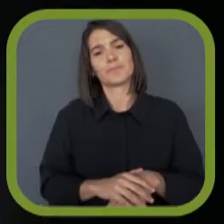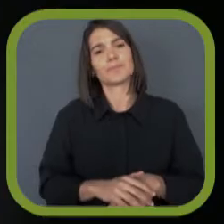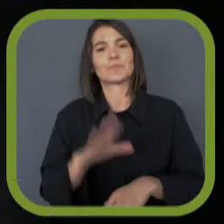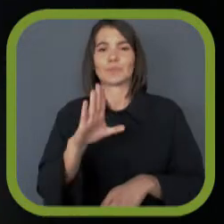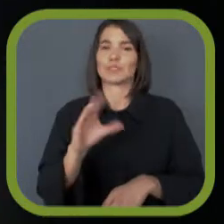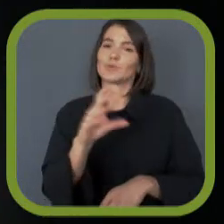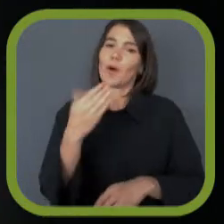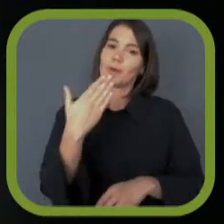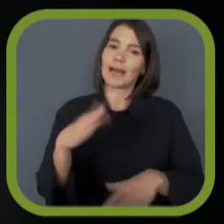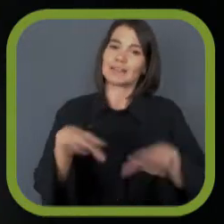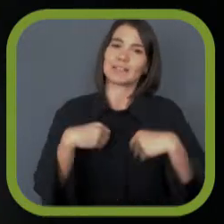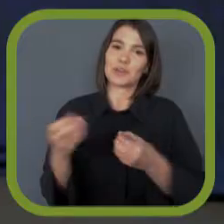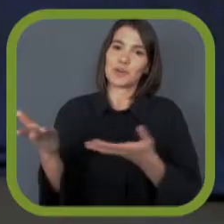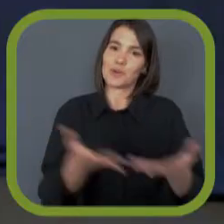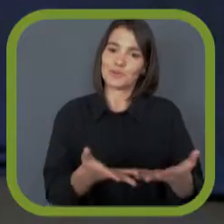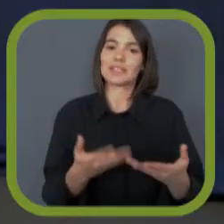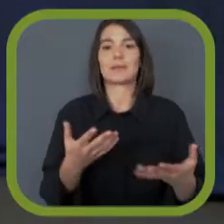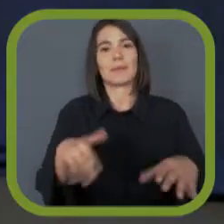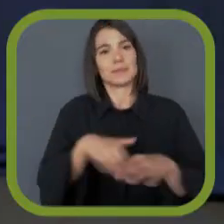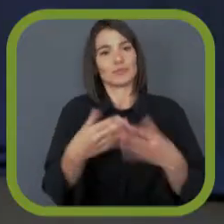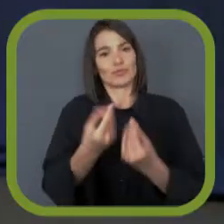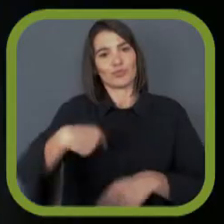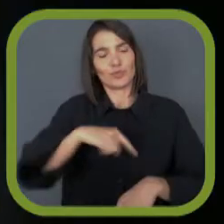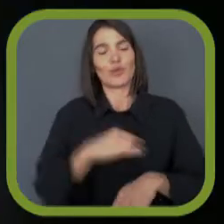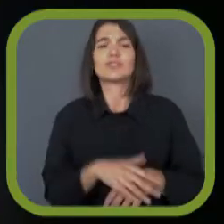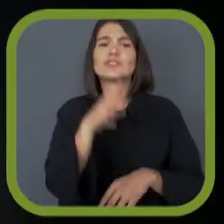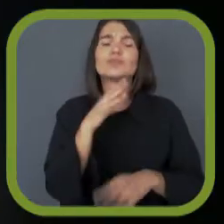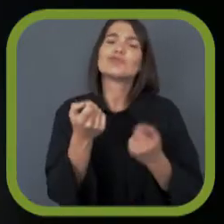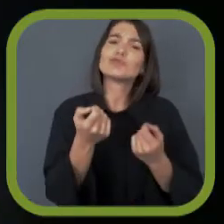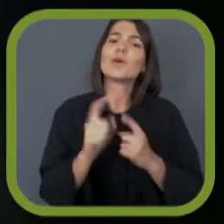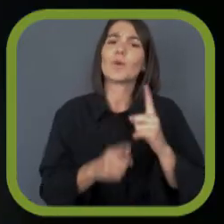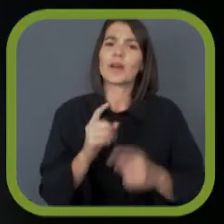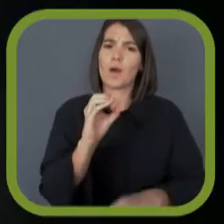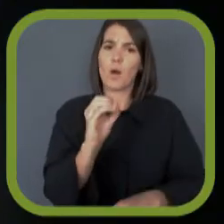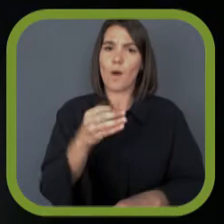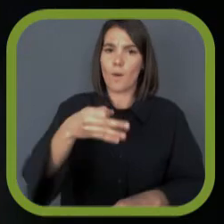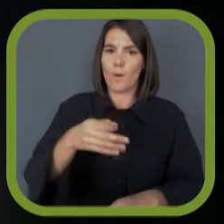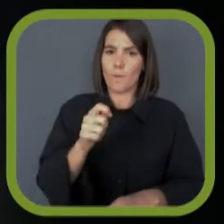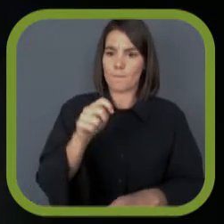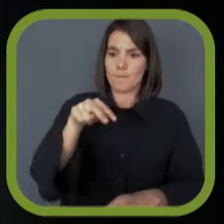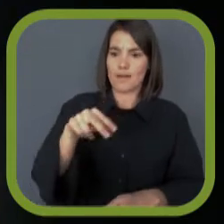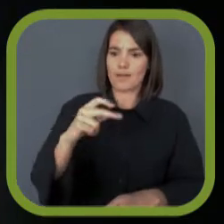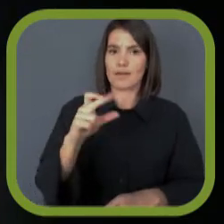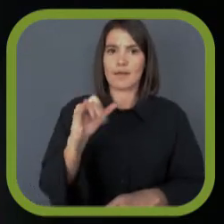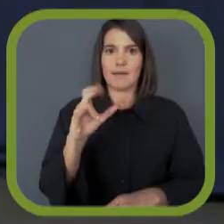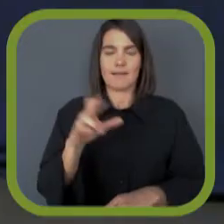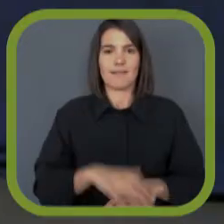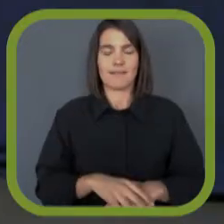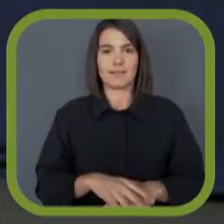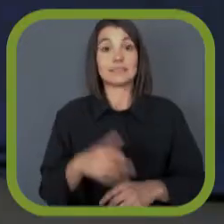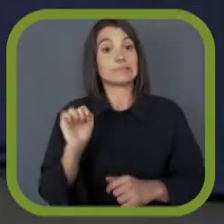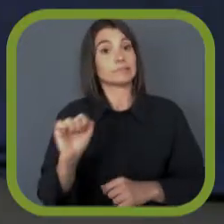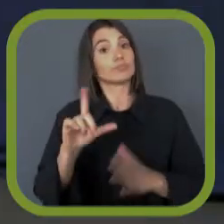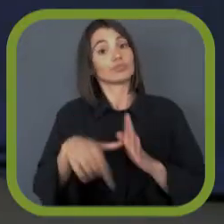projeto. João, obrigada por ter aceito o convite, por estar aqui connosco. Podia-nos explicar um bocadinho o que é o Open Air? O Open Air é um